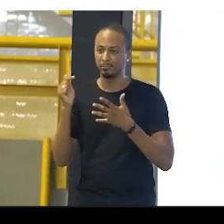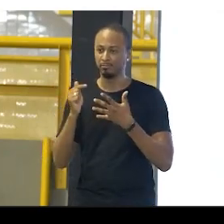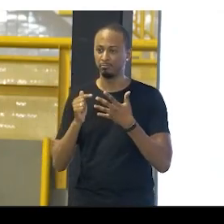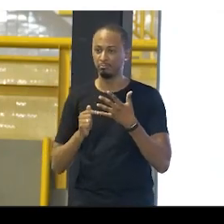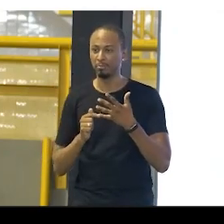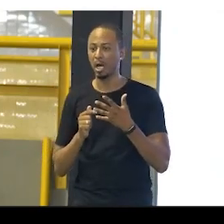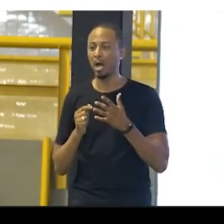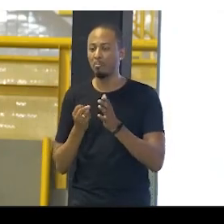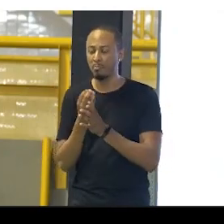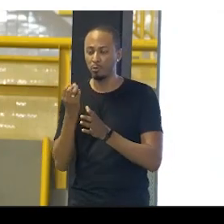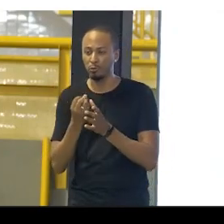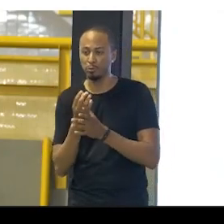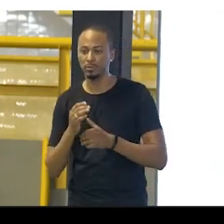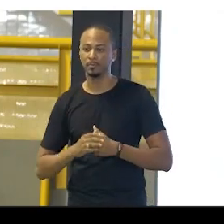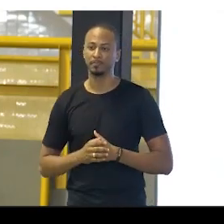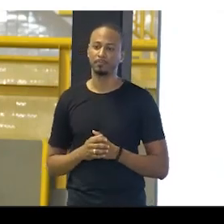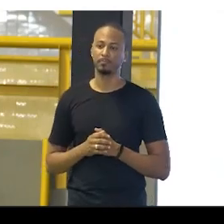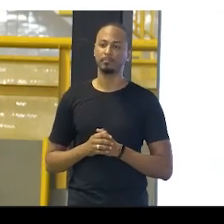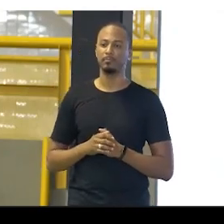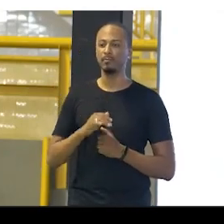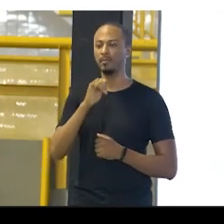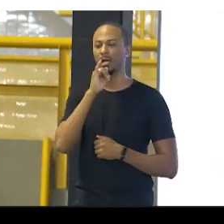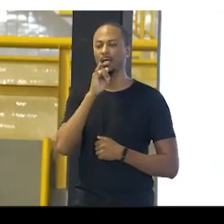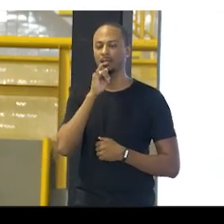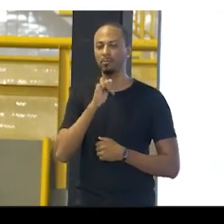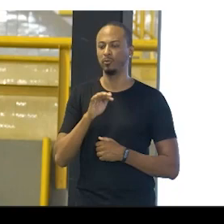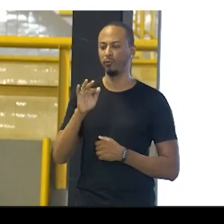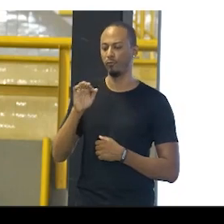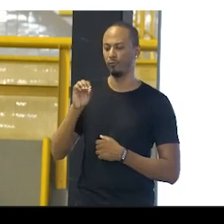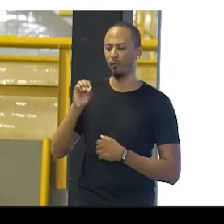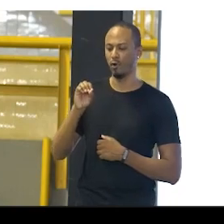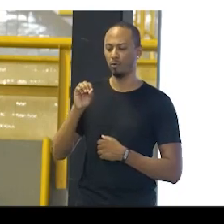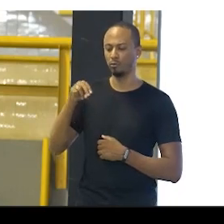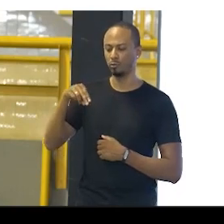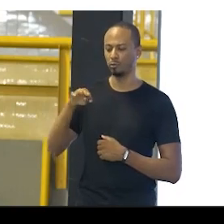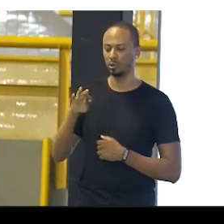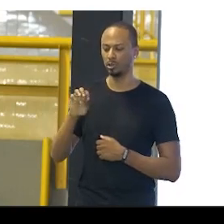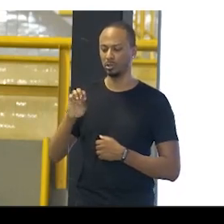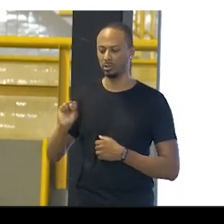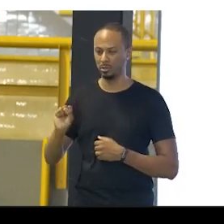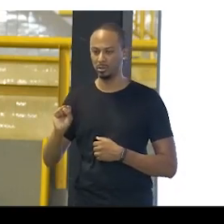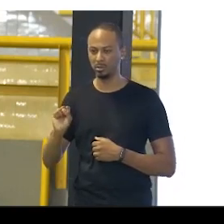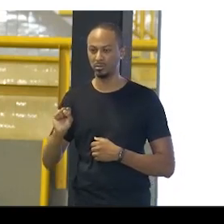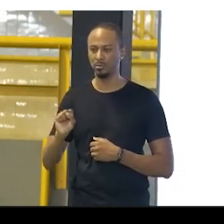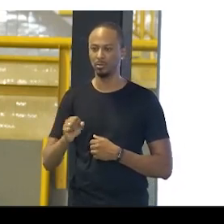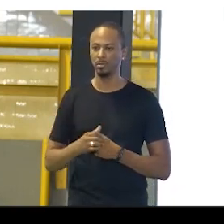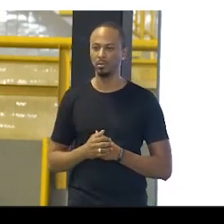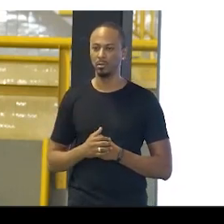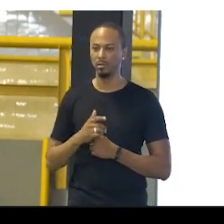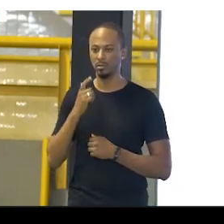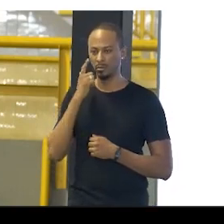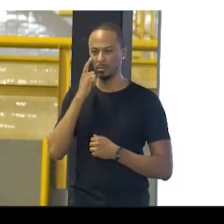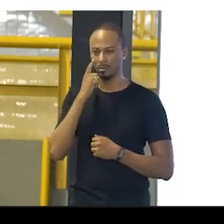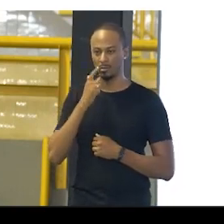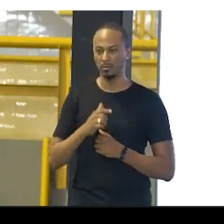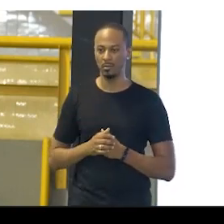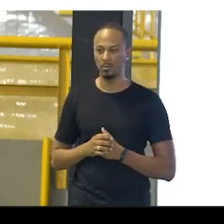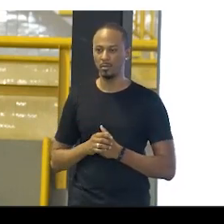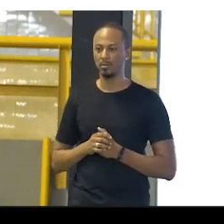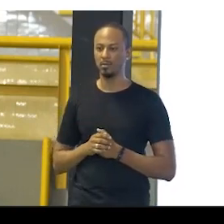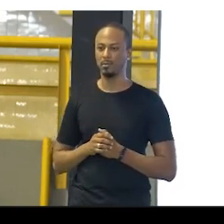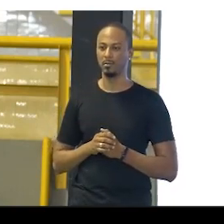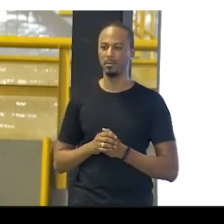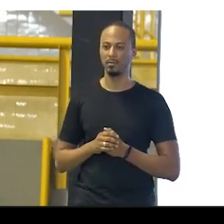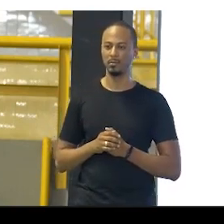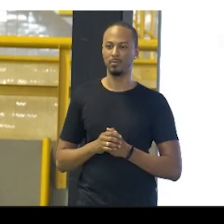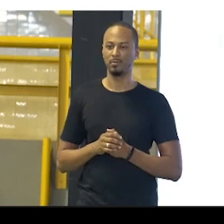Ok? Fontes renováveis. Galera, são aquelas que são inesgotáveis,